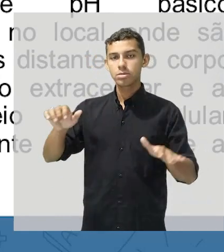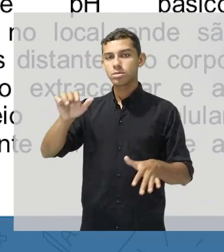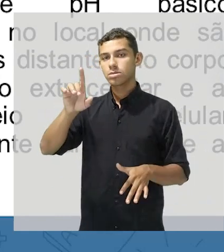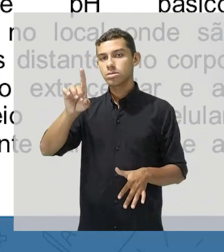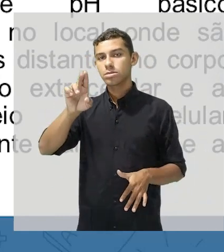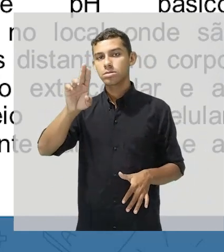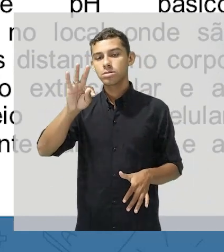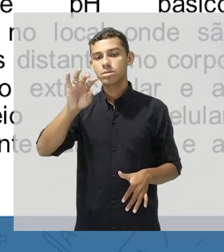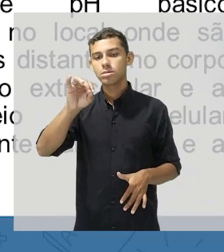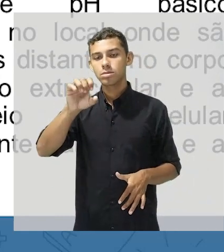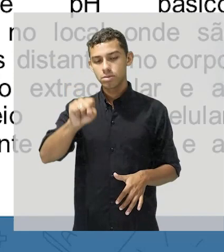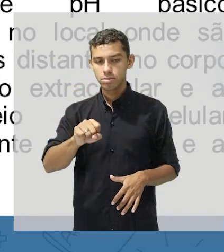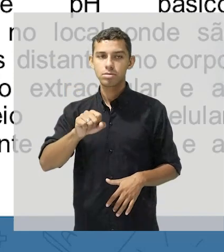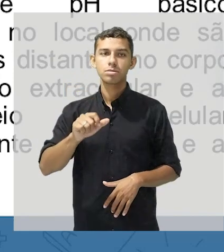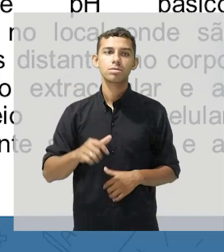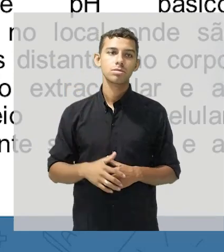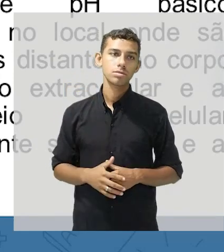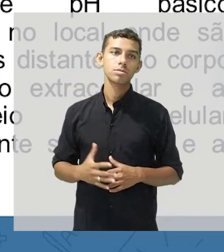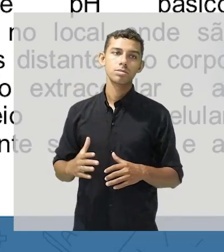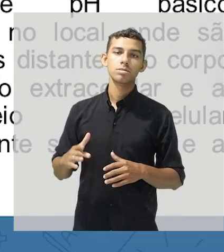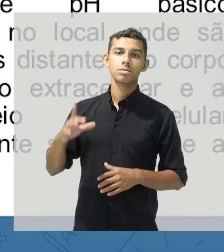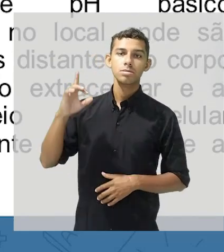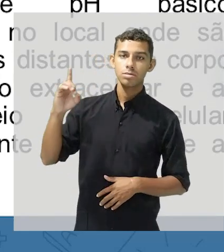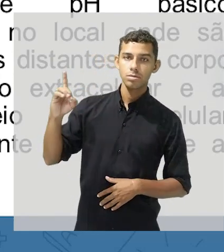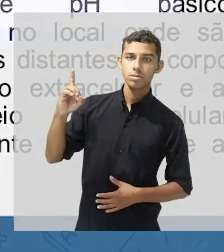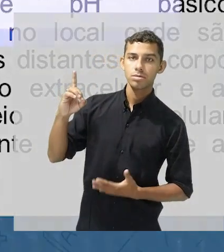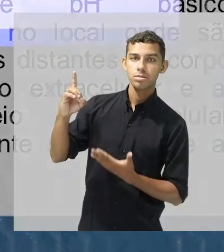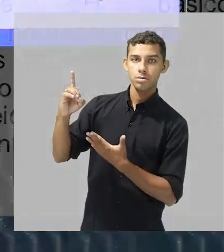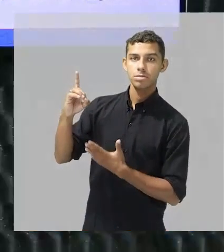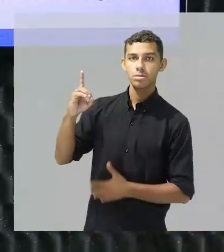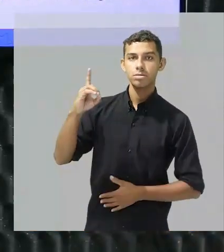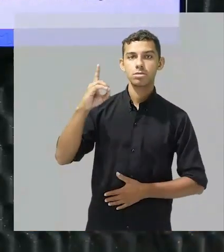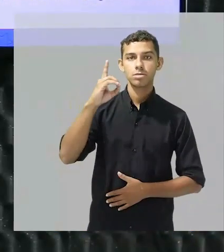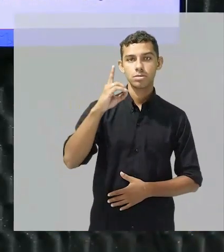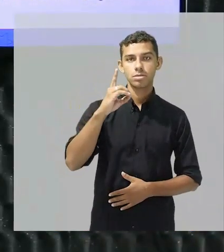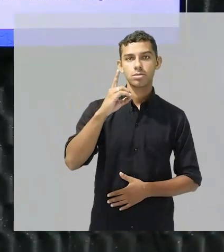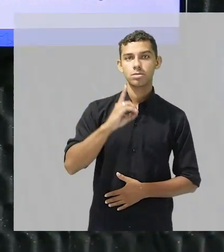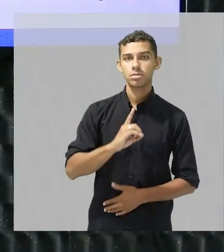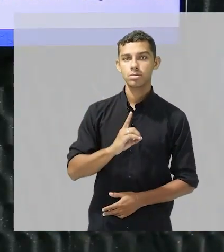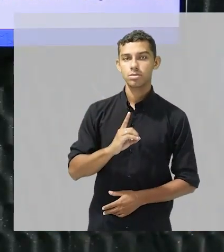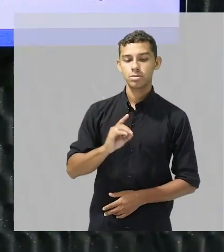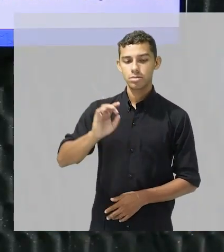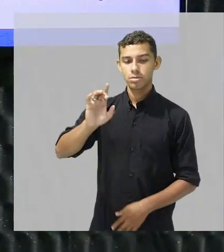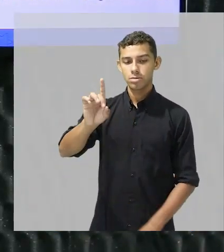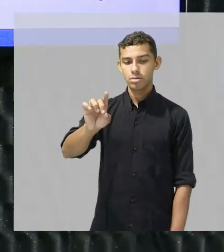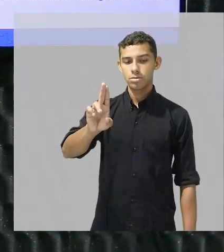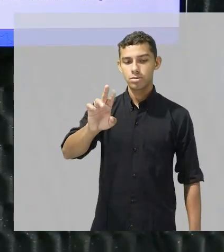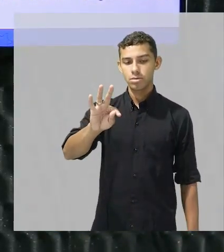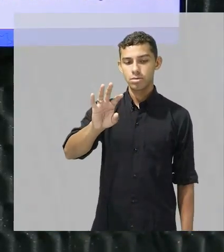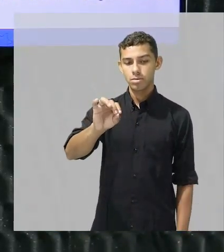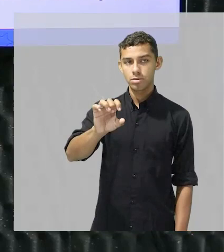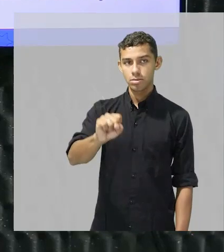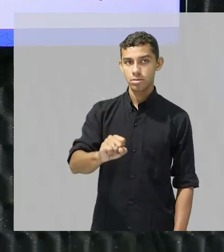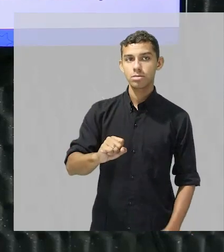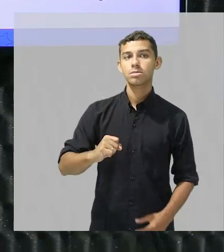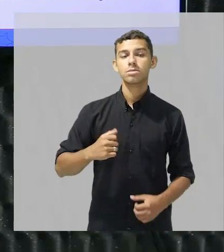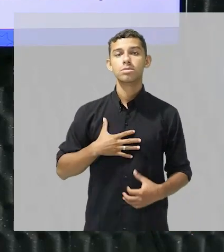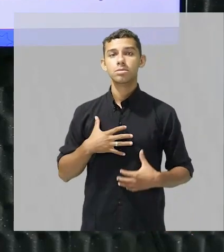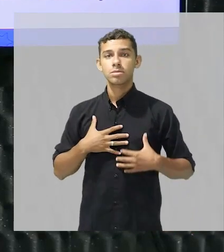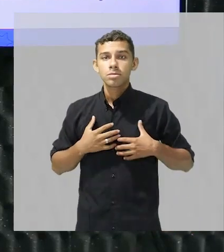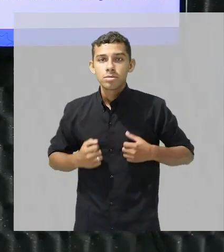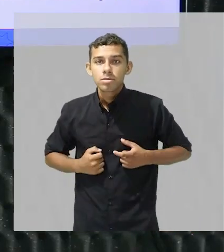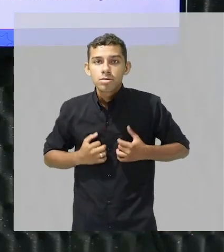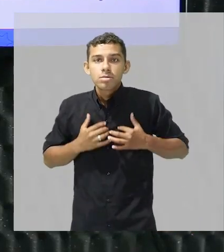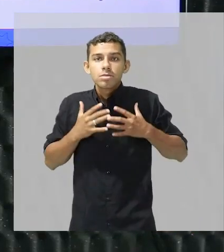em dutos, né? Então, letra D, tranquilo? Esses dutos, gente, são os locais onde as secreções